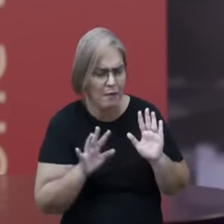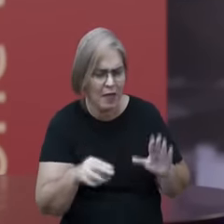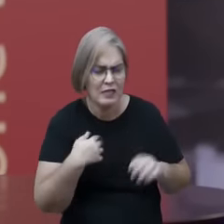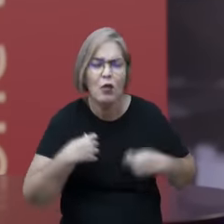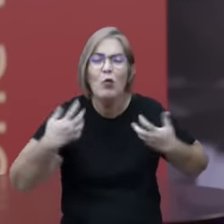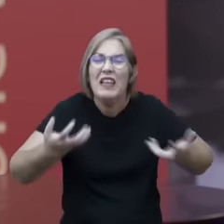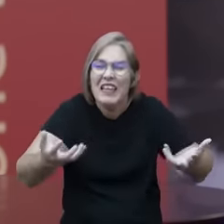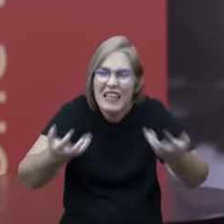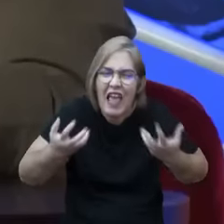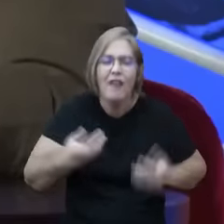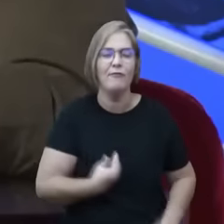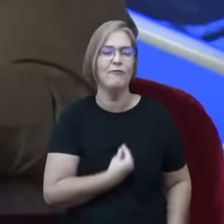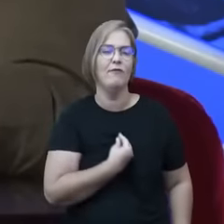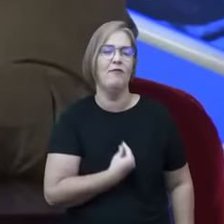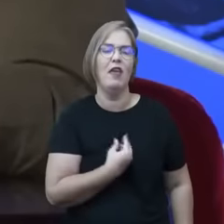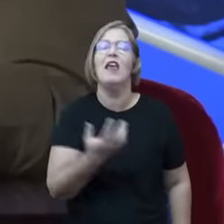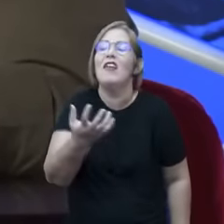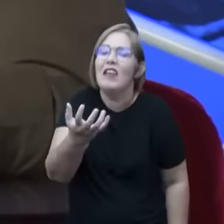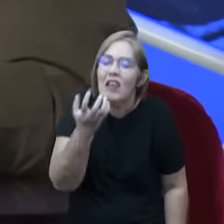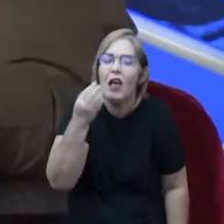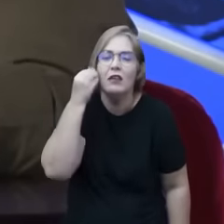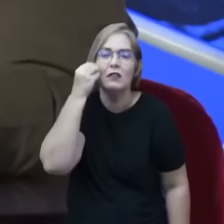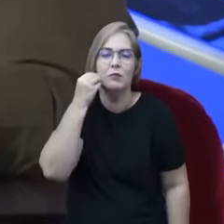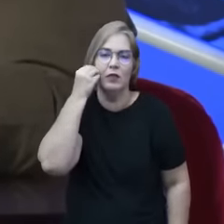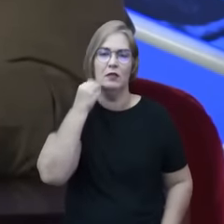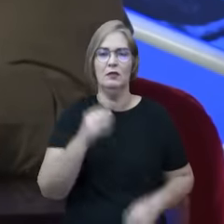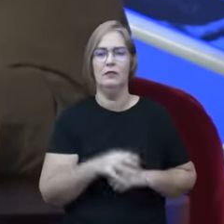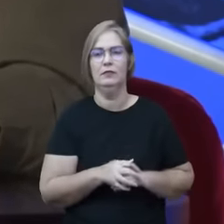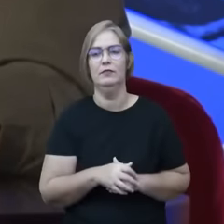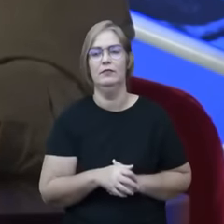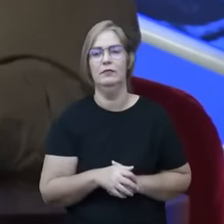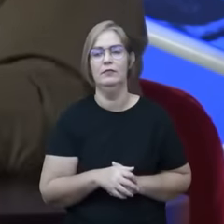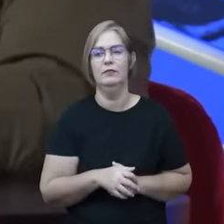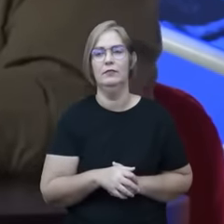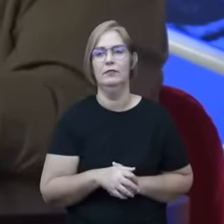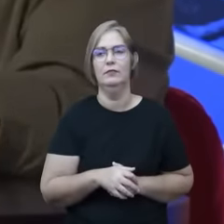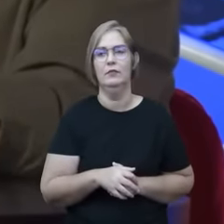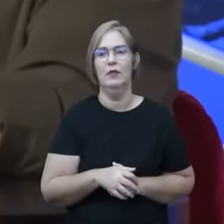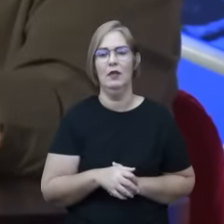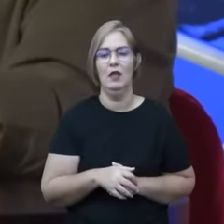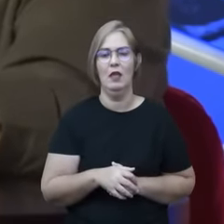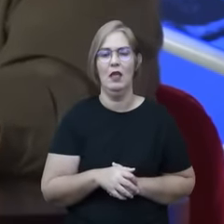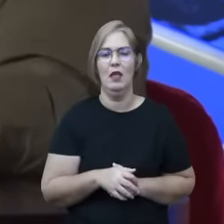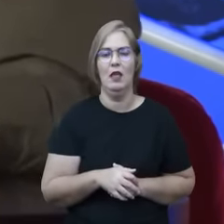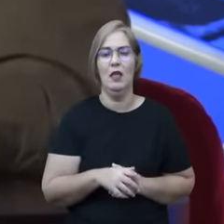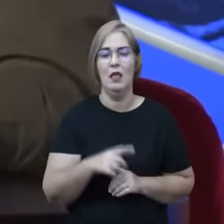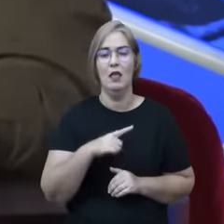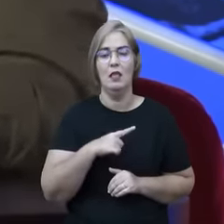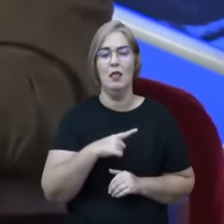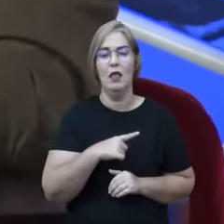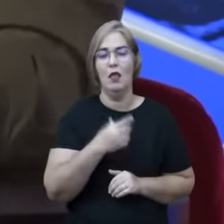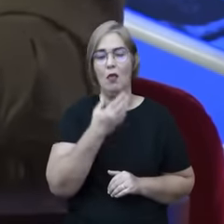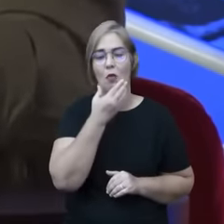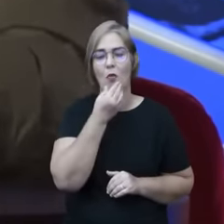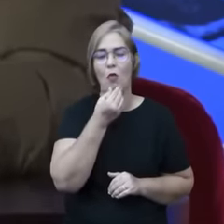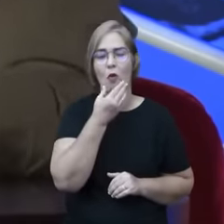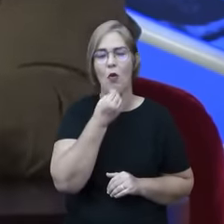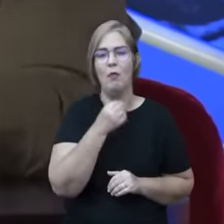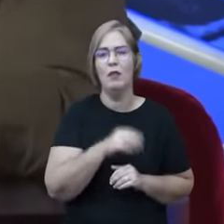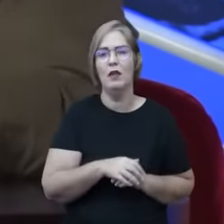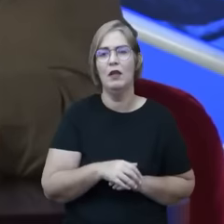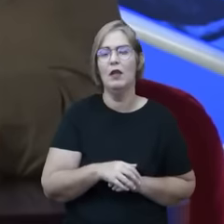uma assunção da existência, né? Como diz o Sioan, um filósofo também existencialista, romeno, né?